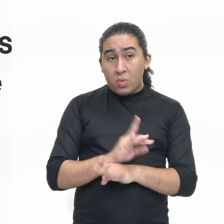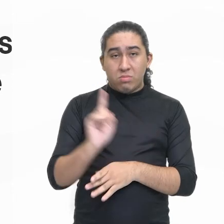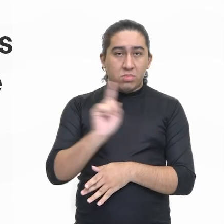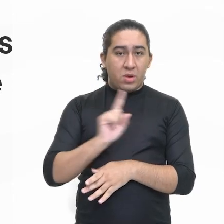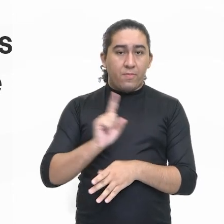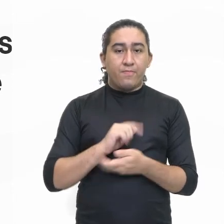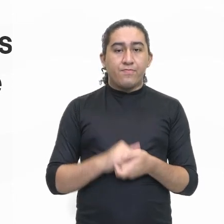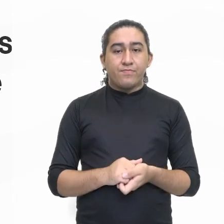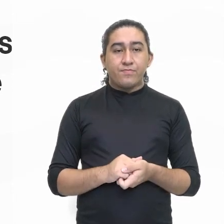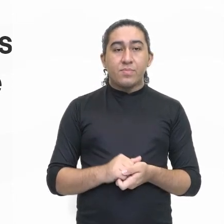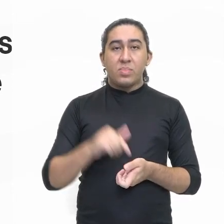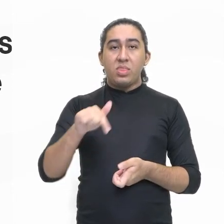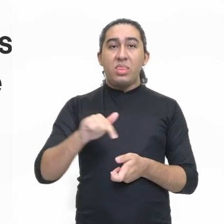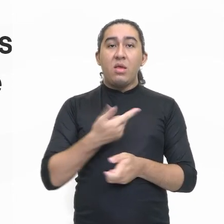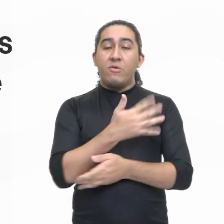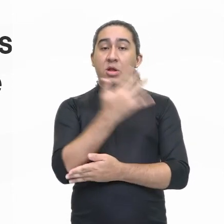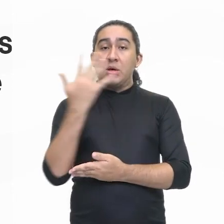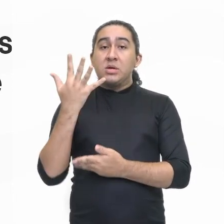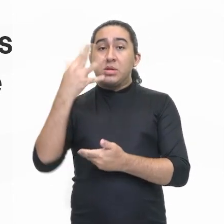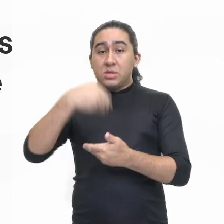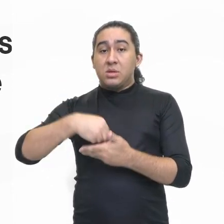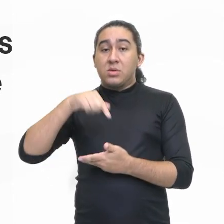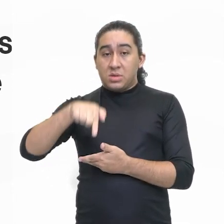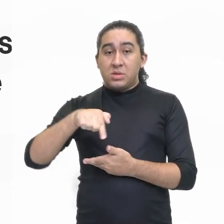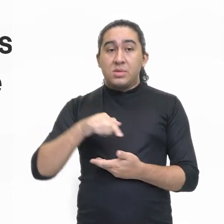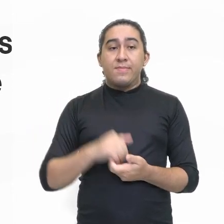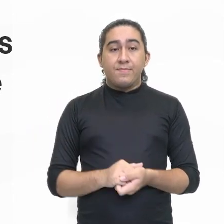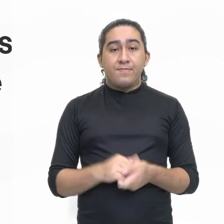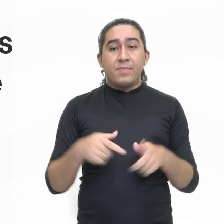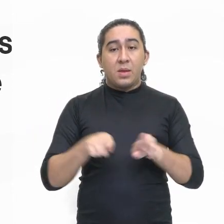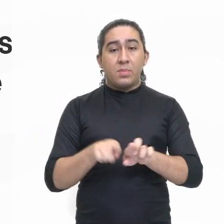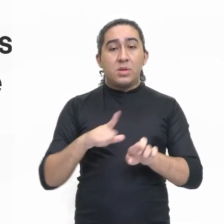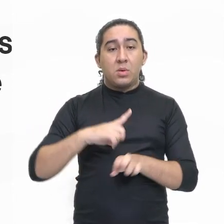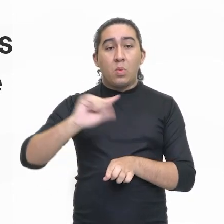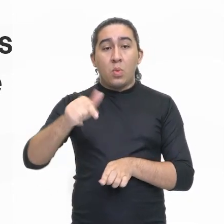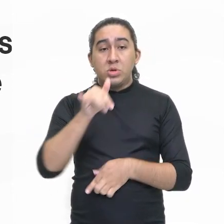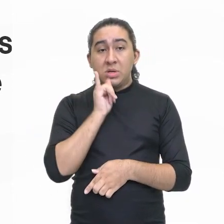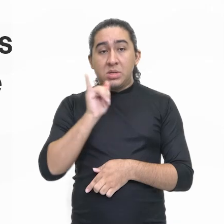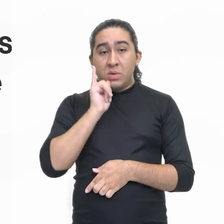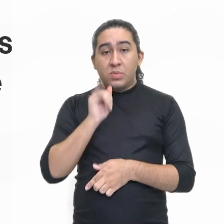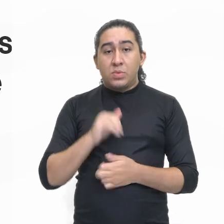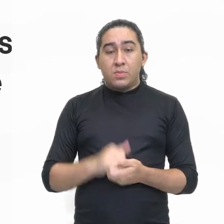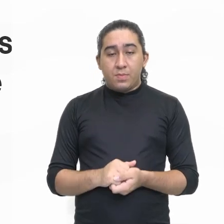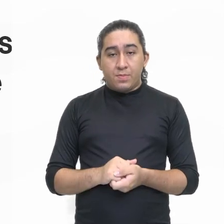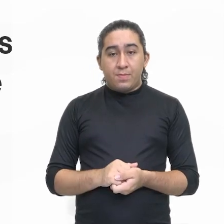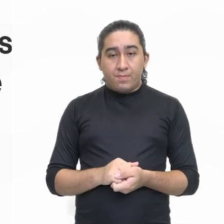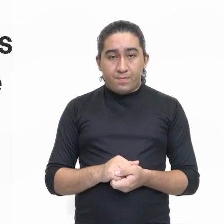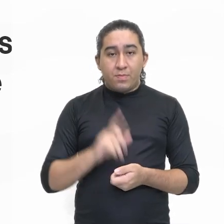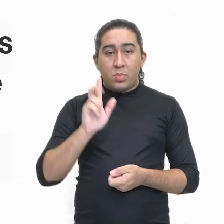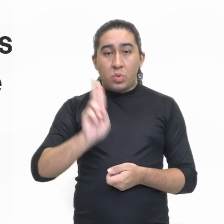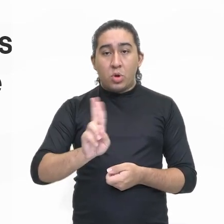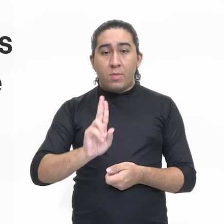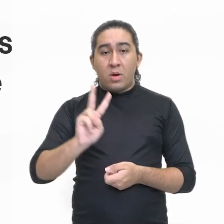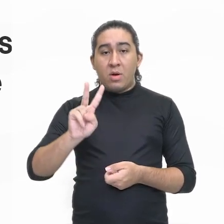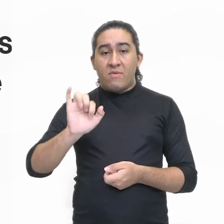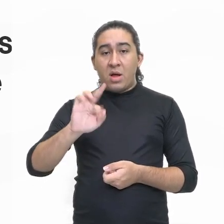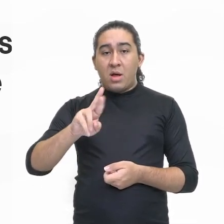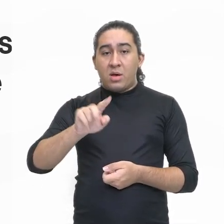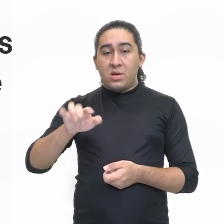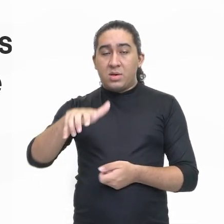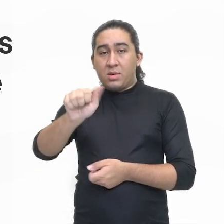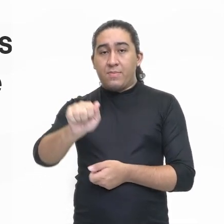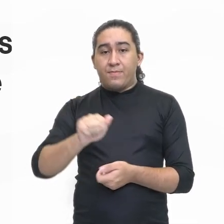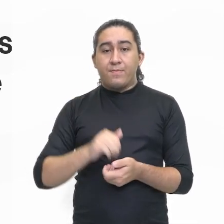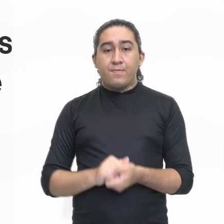né, dessa mata dentro do bioma Amazônia. Nós temos um outro exemplo de mata dentro desse bioma que é chamado de várzea.